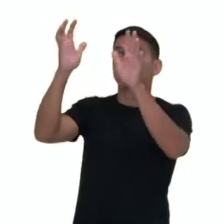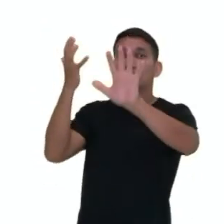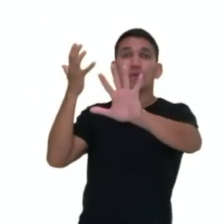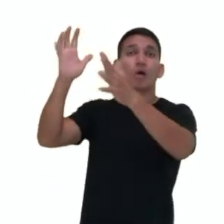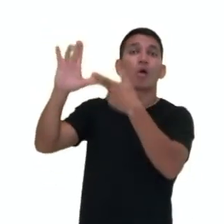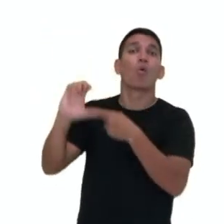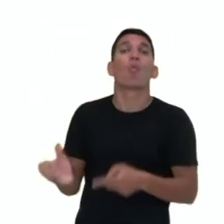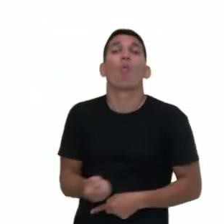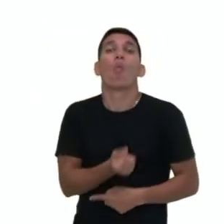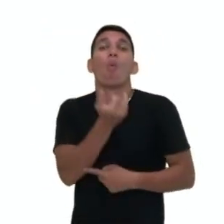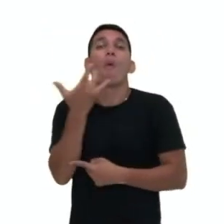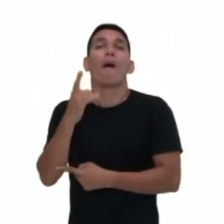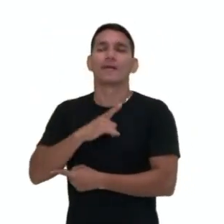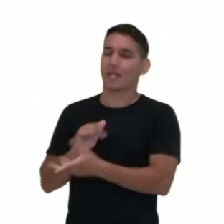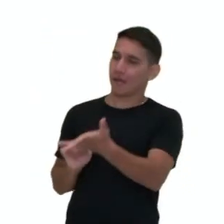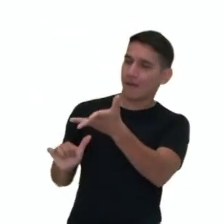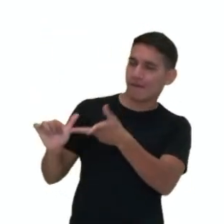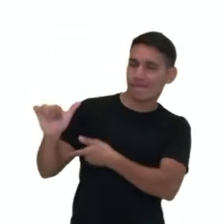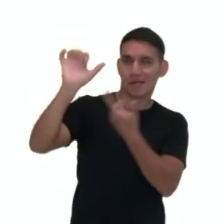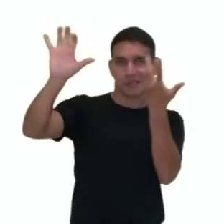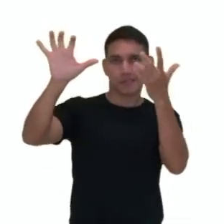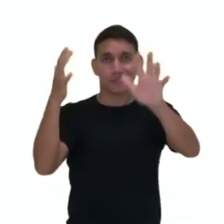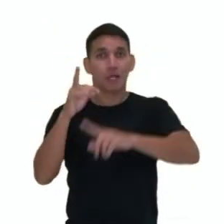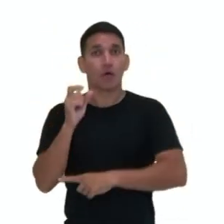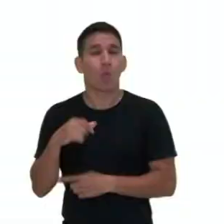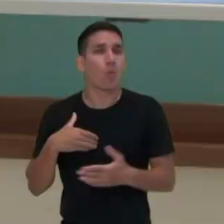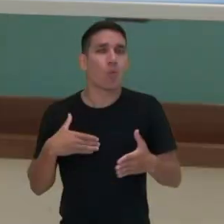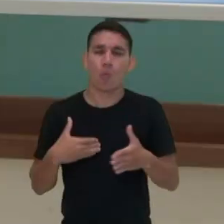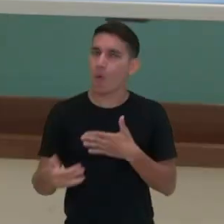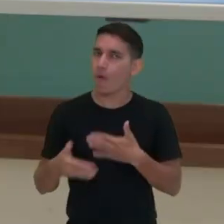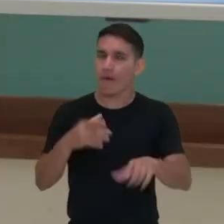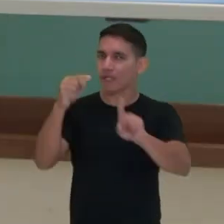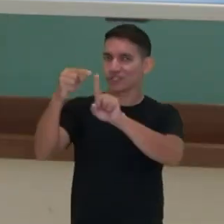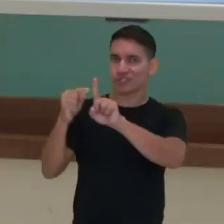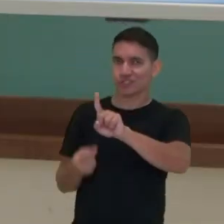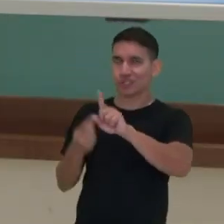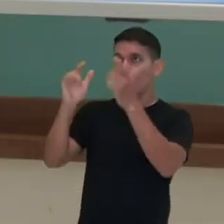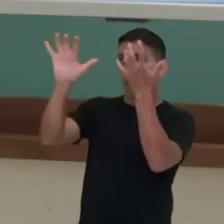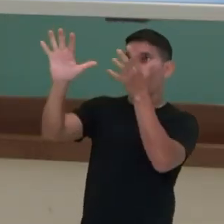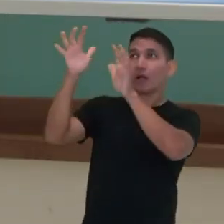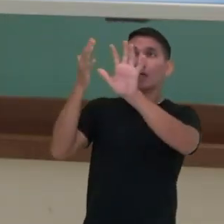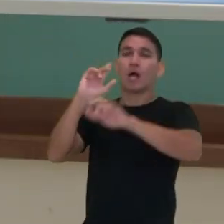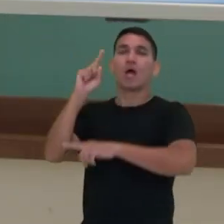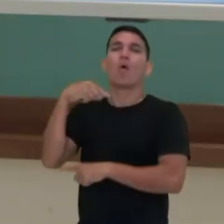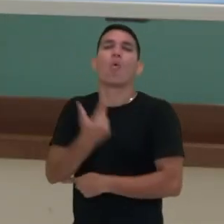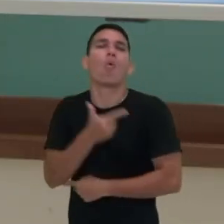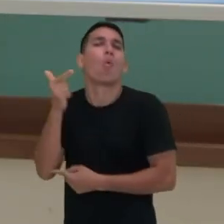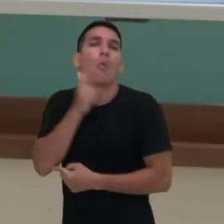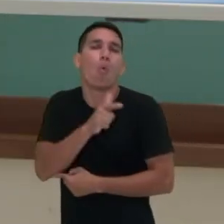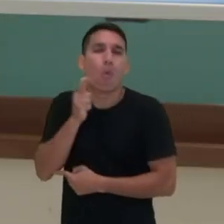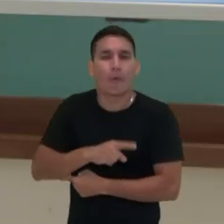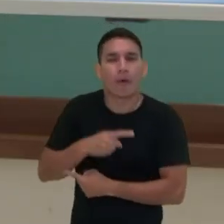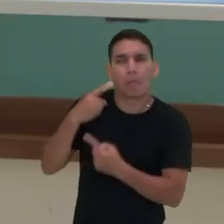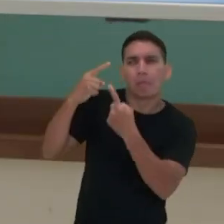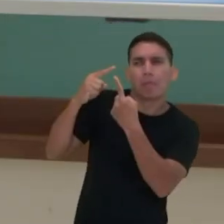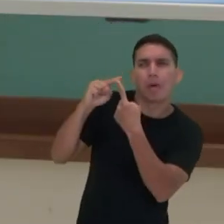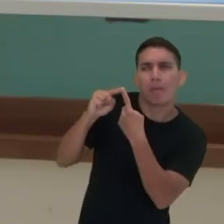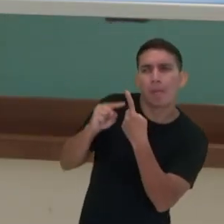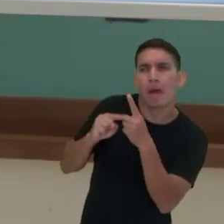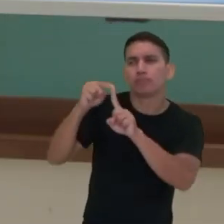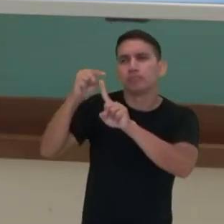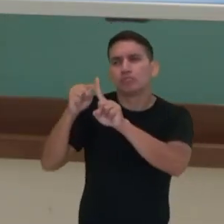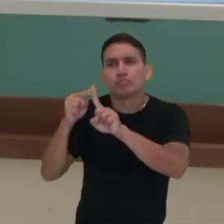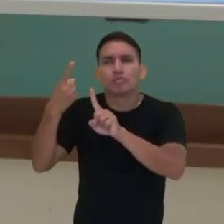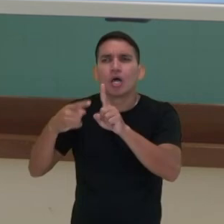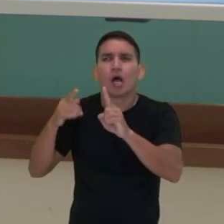Quais são os elementos do clima? Ou seja, em qualquer tipo climático eu consigo medir esse elemento.